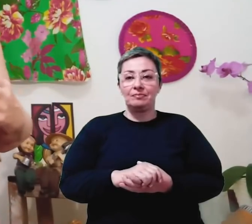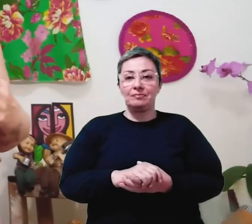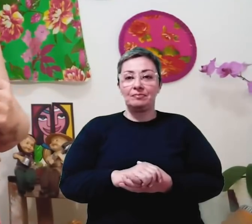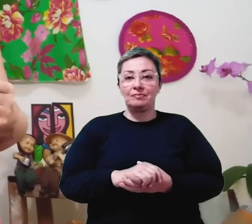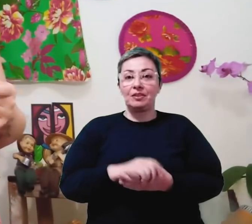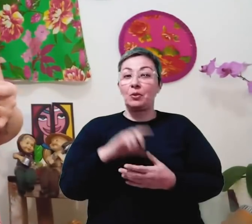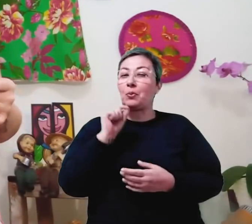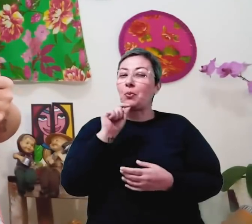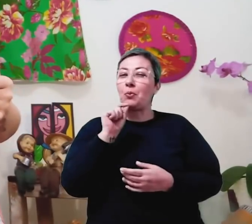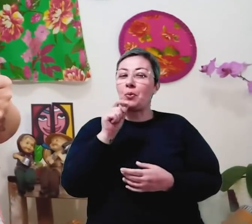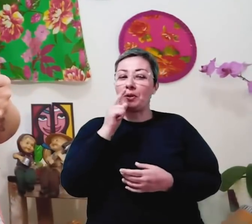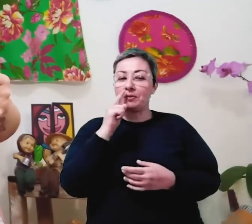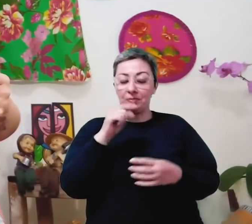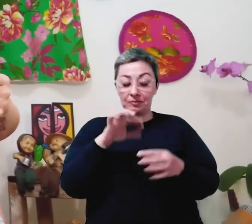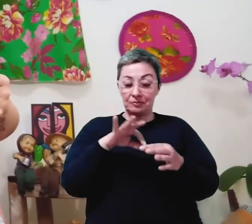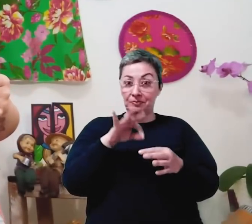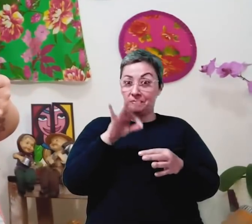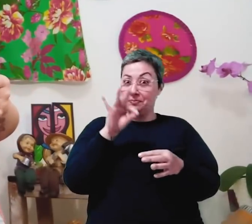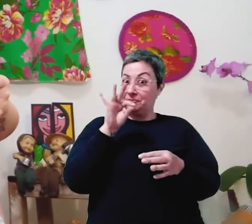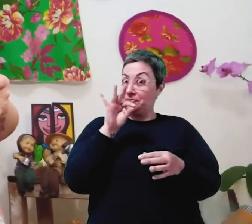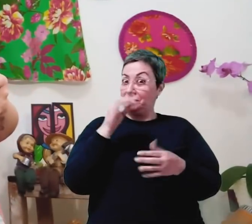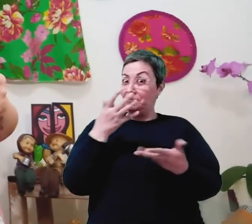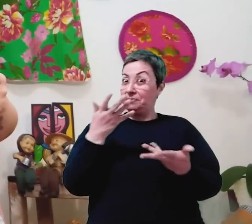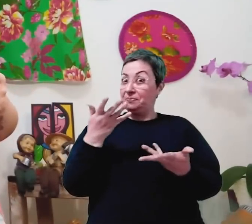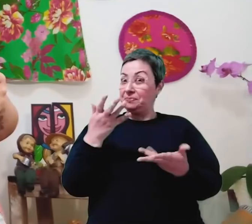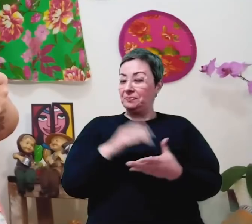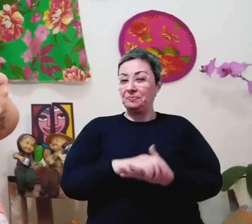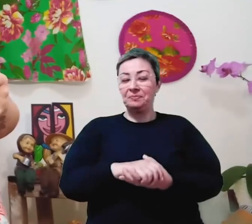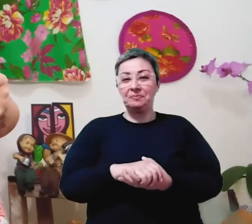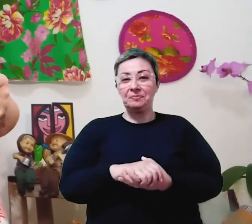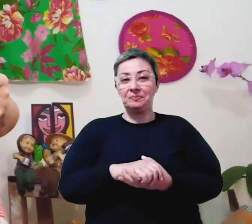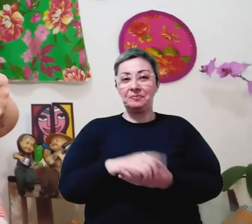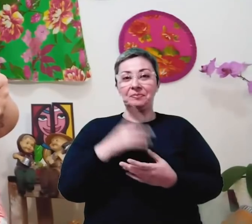O que será que vai sair